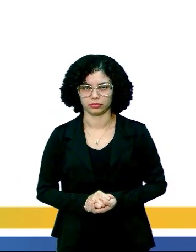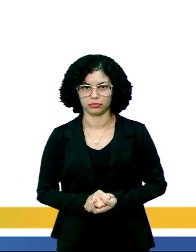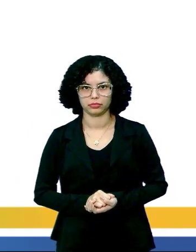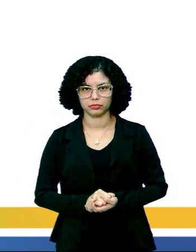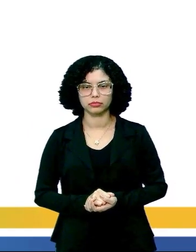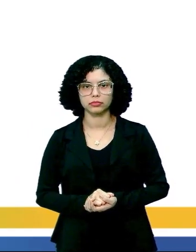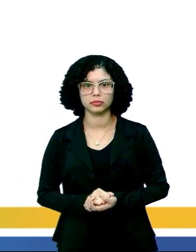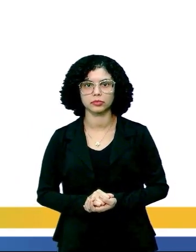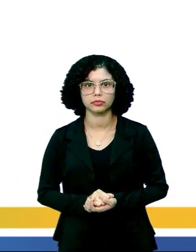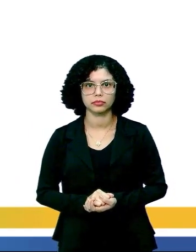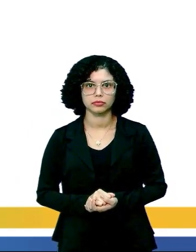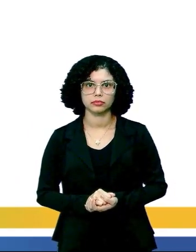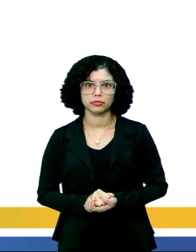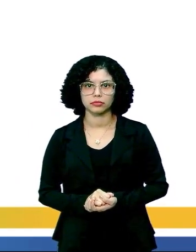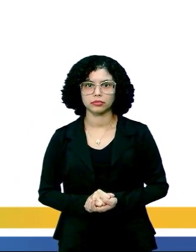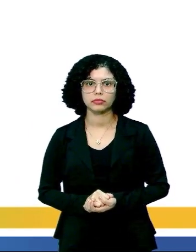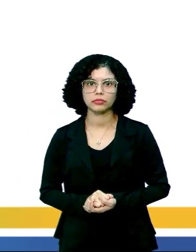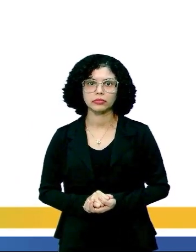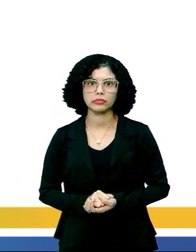egípcio.